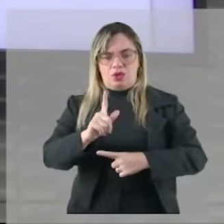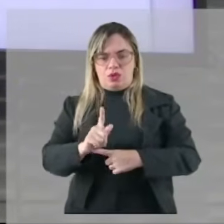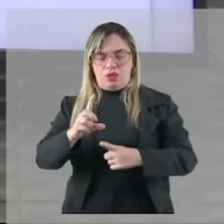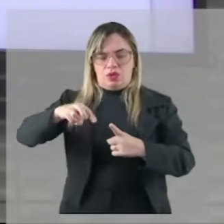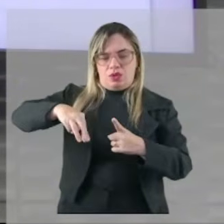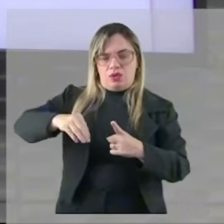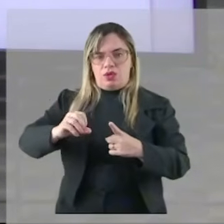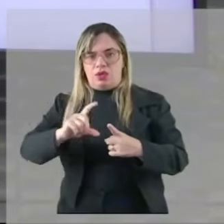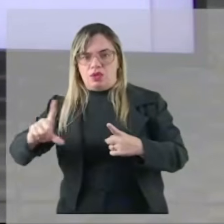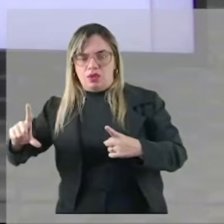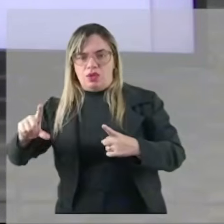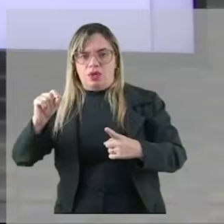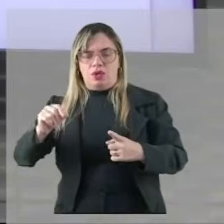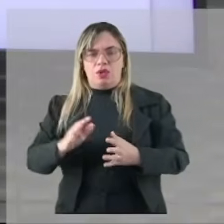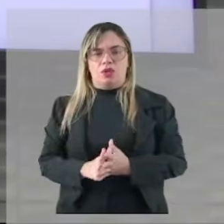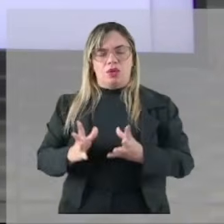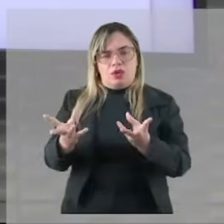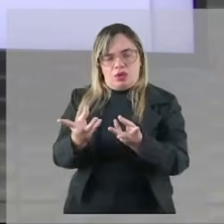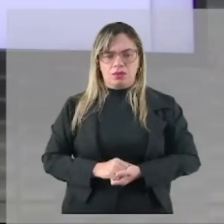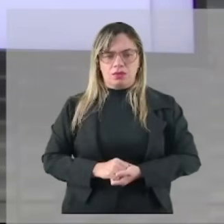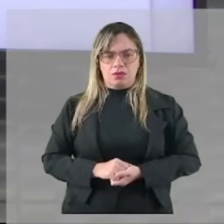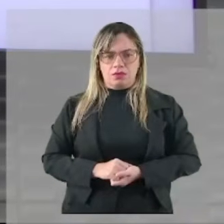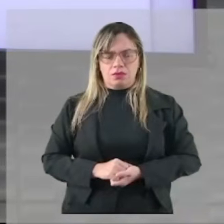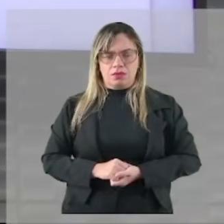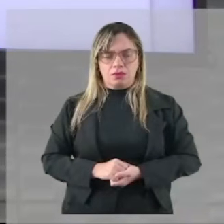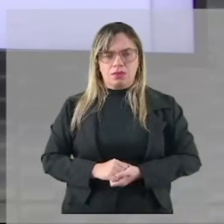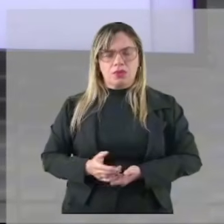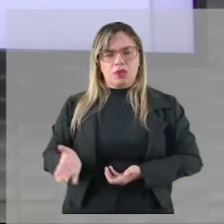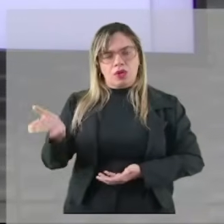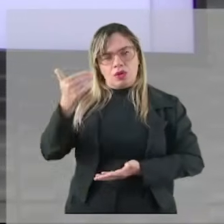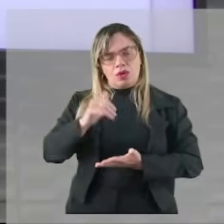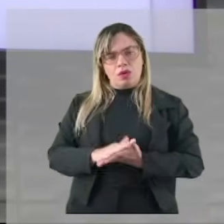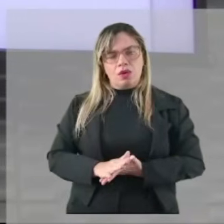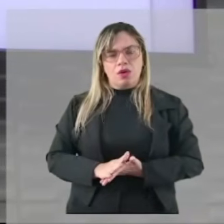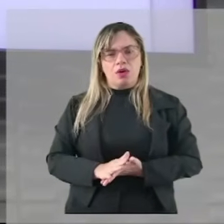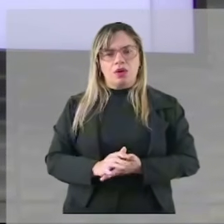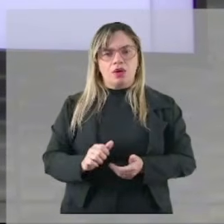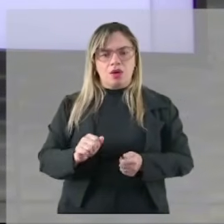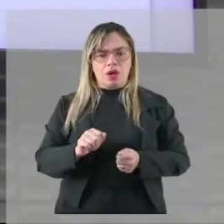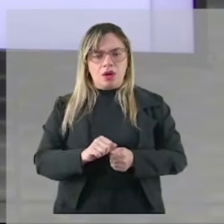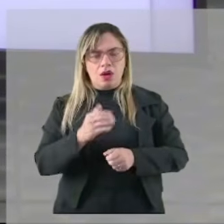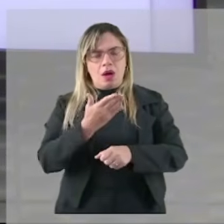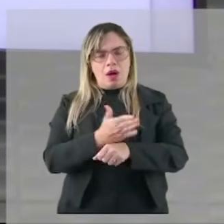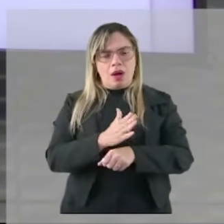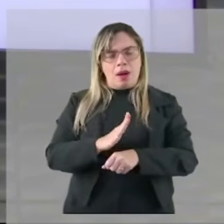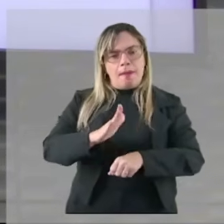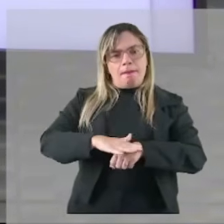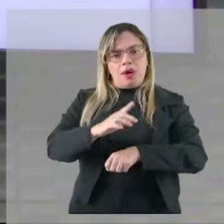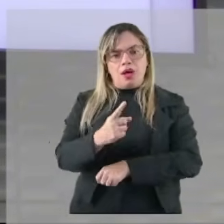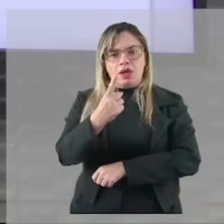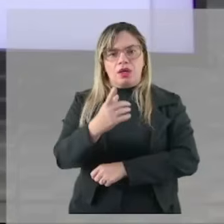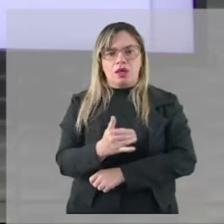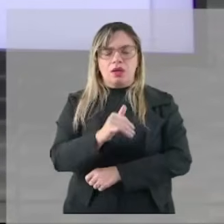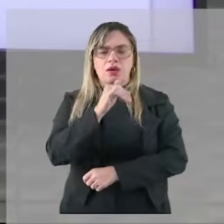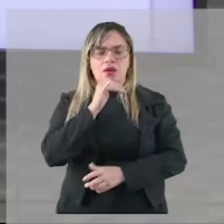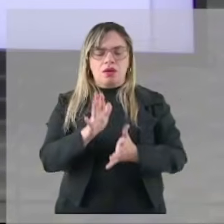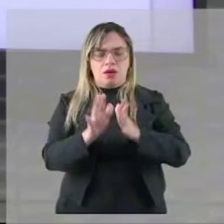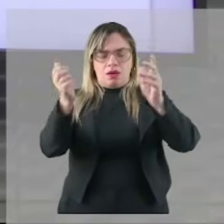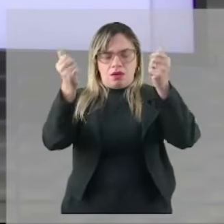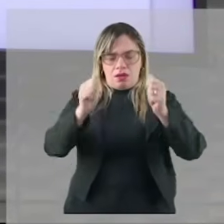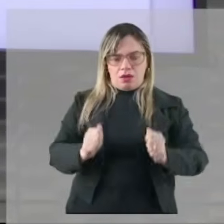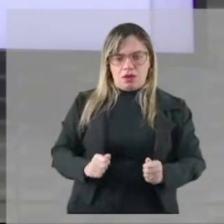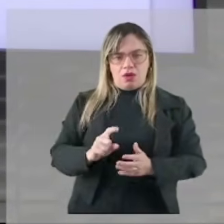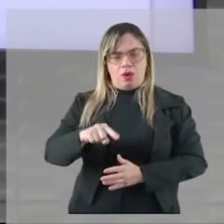entidade química, tá? 40 gramas por mol. Pessoal, vamos fazer aqui mais um exemplo, tá? Vamos analisar agora aqui uma